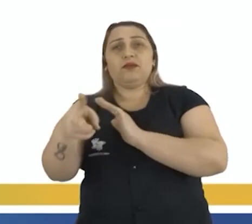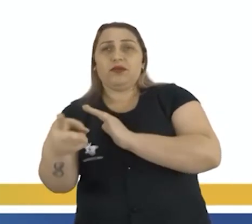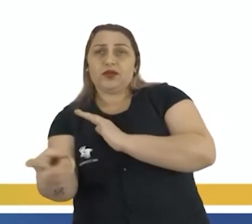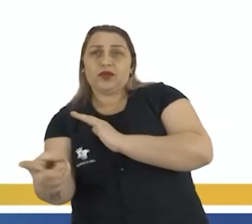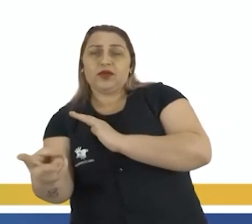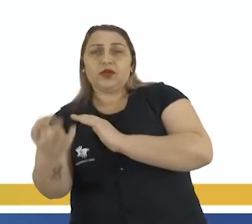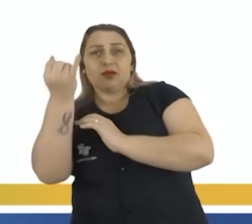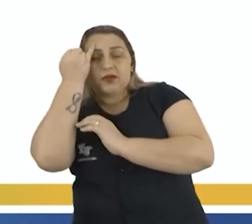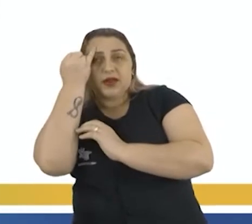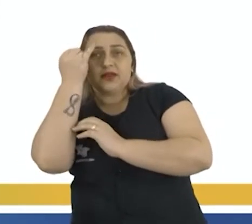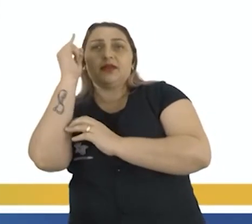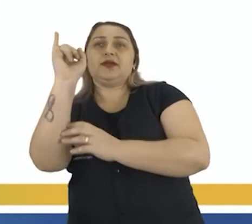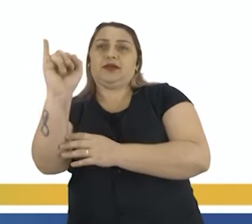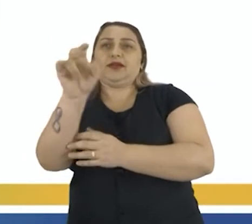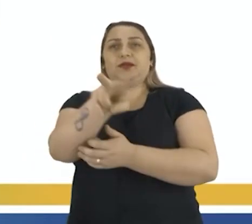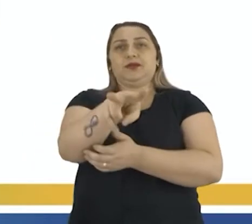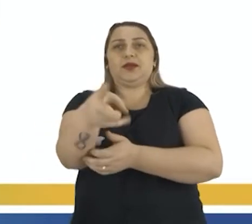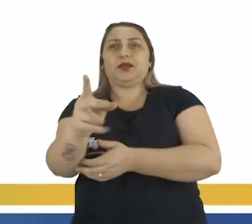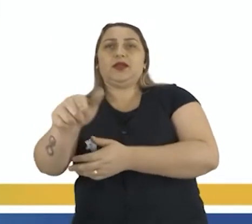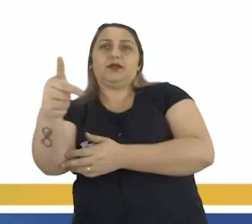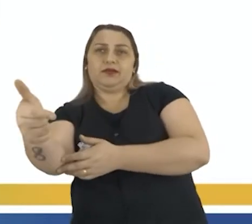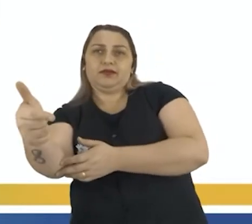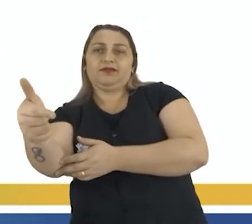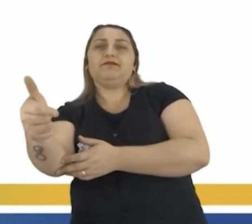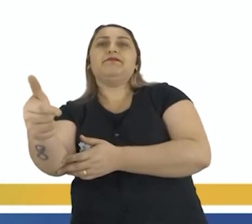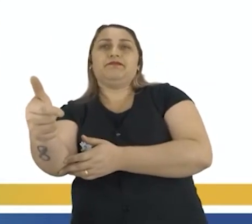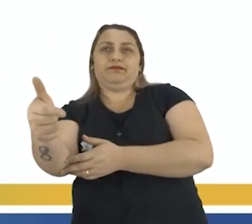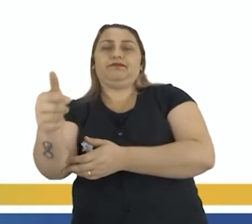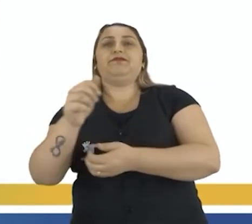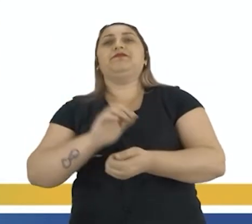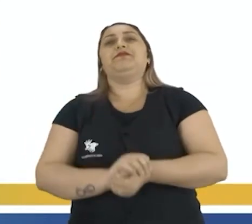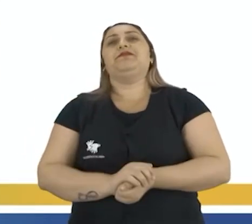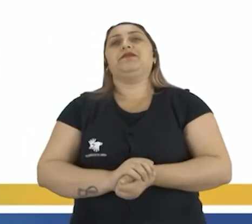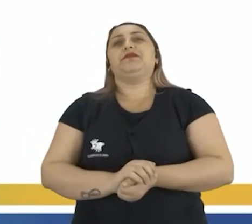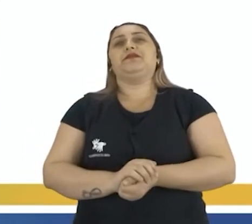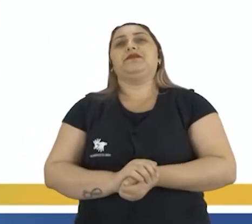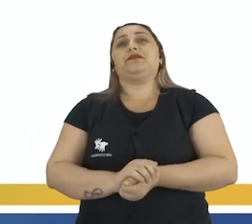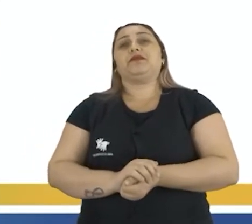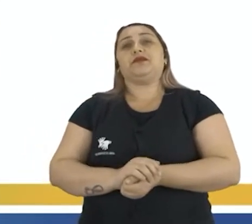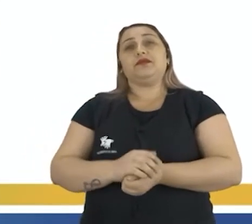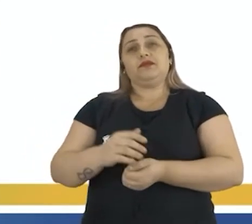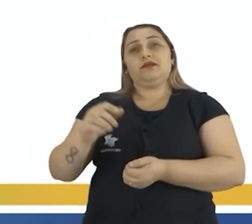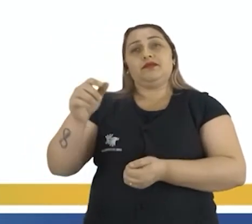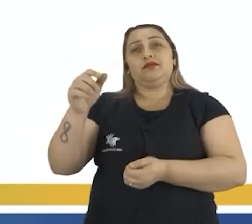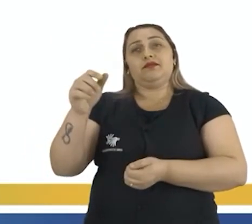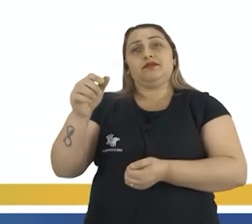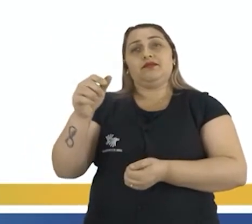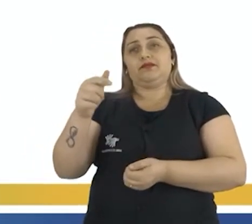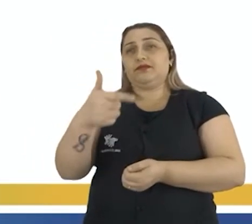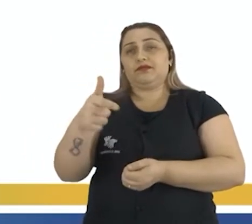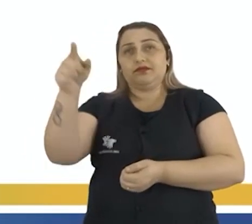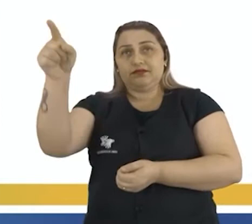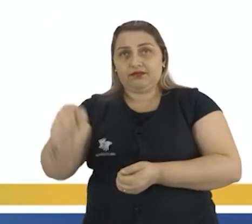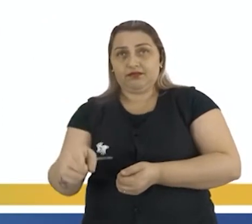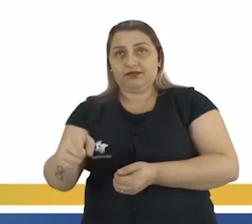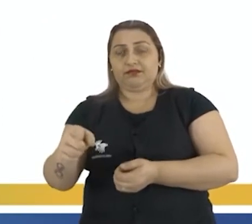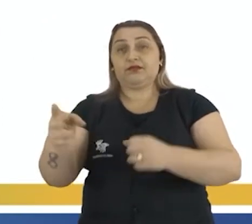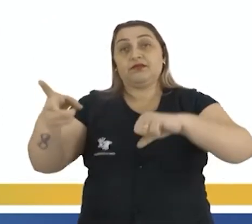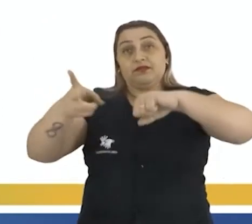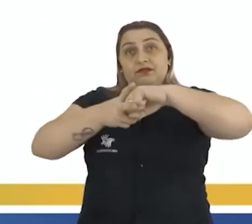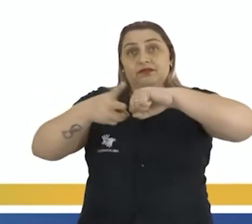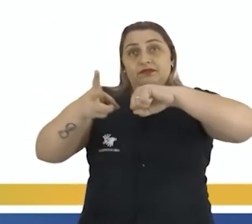adversidade, uma ideia em contraposição da outra, uma ideia oposta. E porém, sem o acento, é